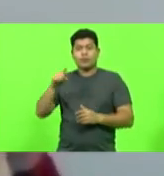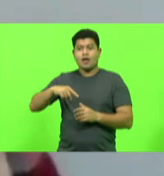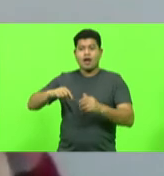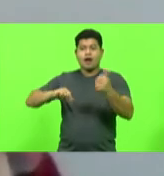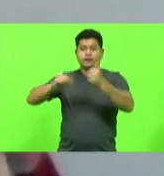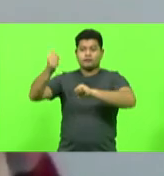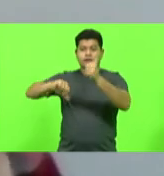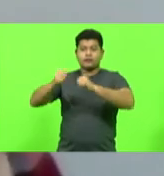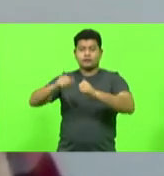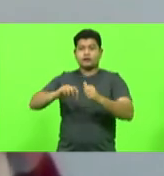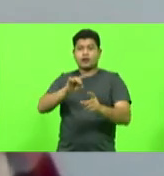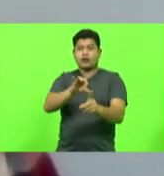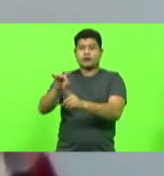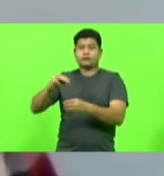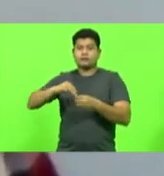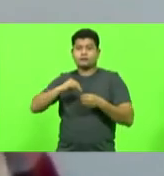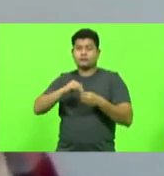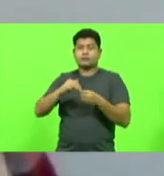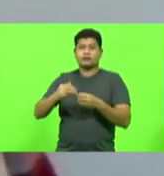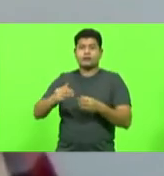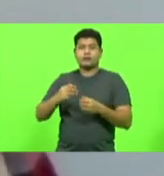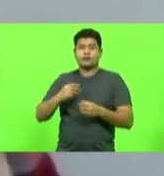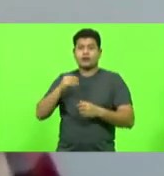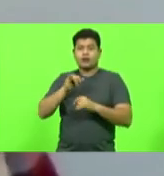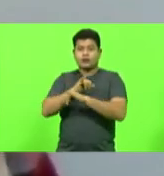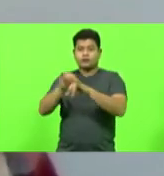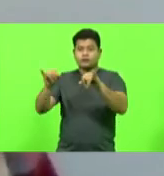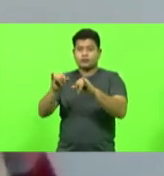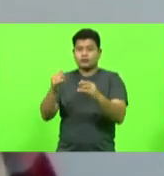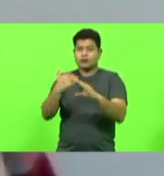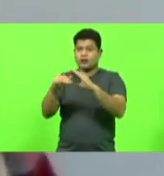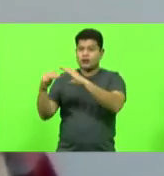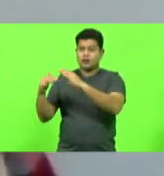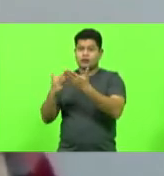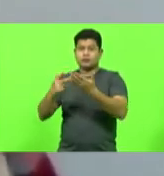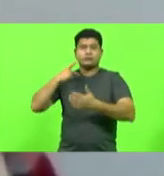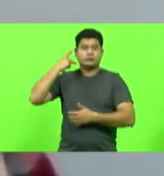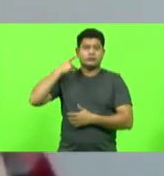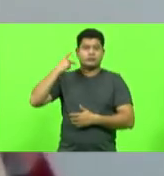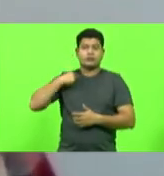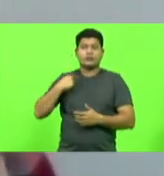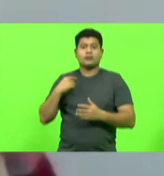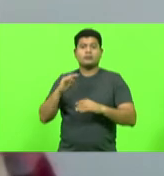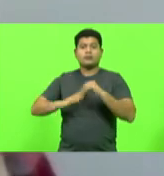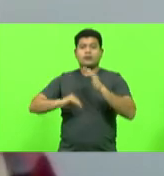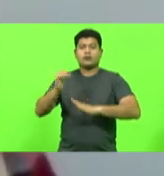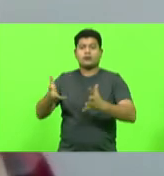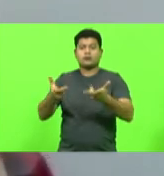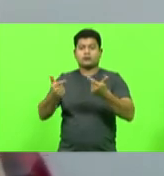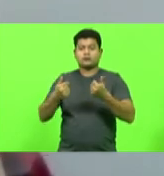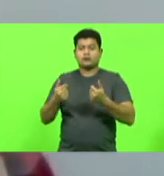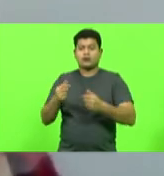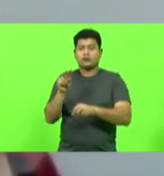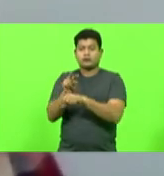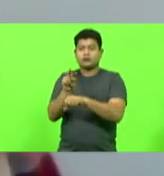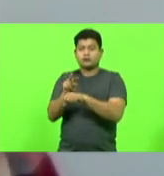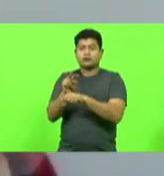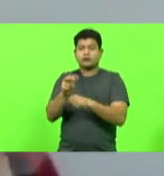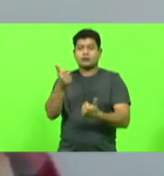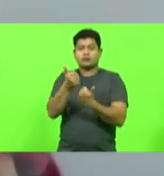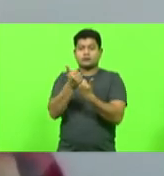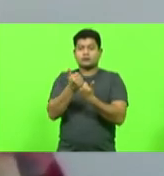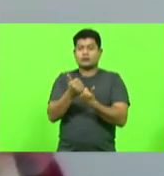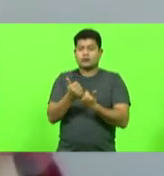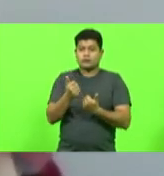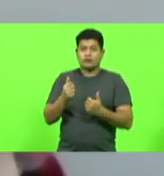município, levando aos promotores as informações para qualificar a fiscalização e contribuir para o fortalecimento do SUAS em cada